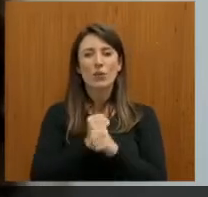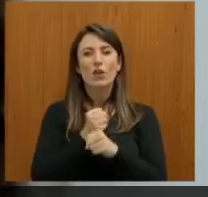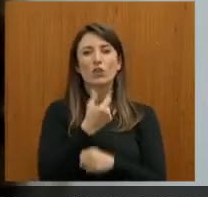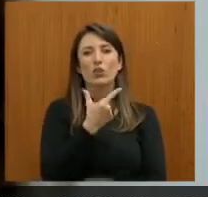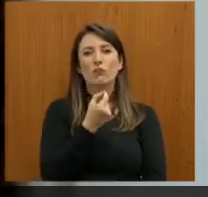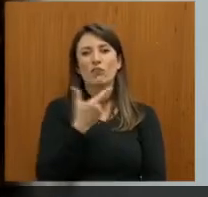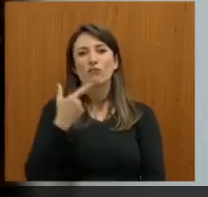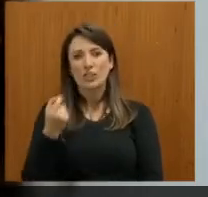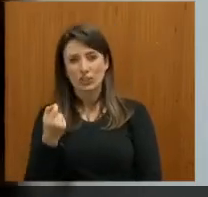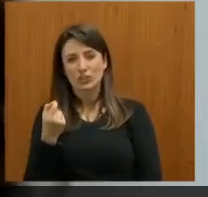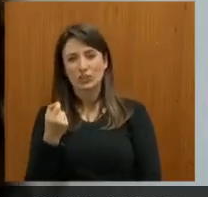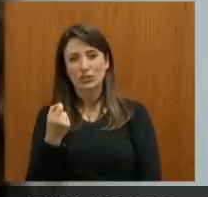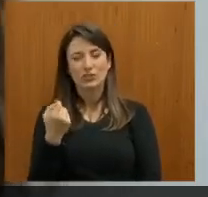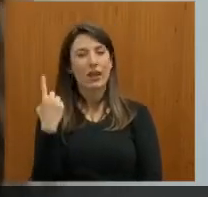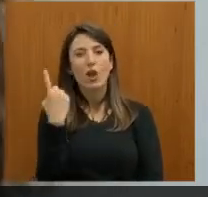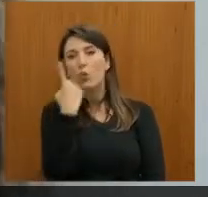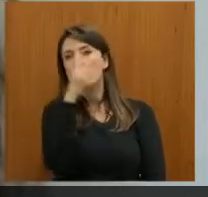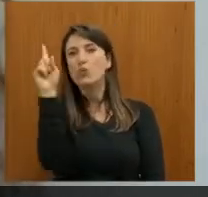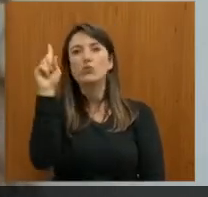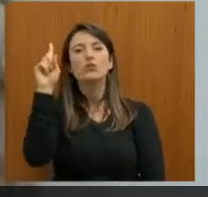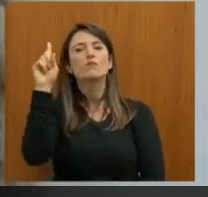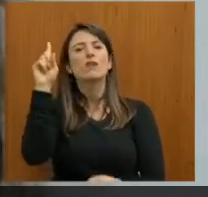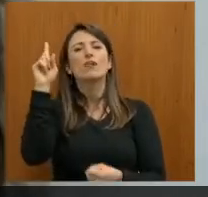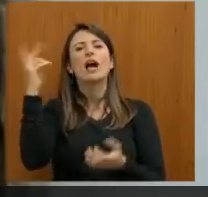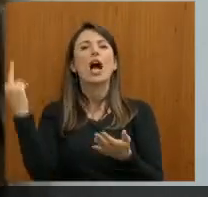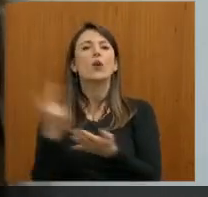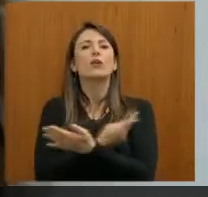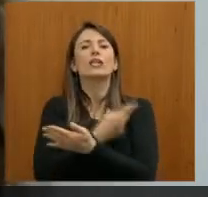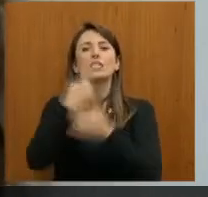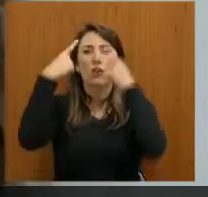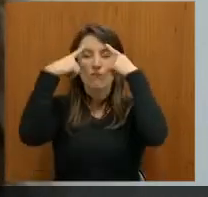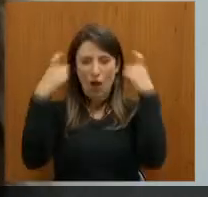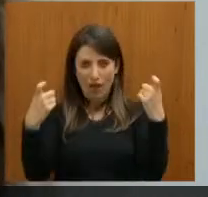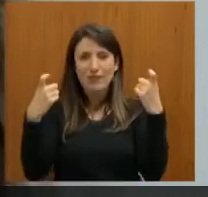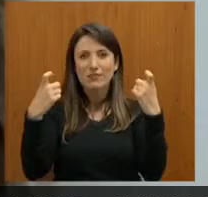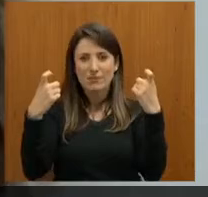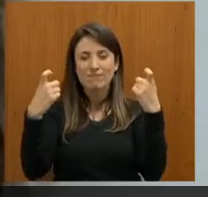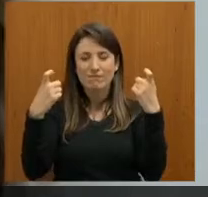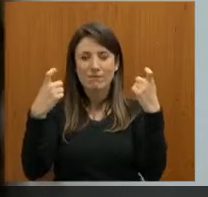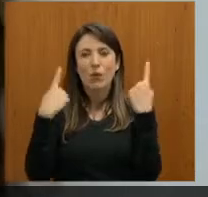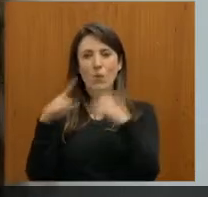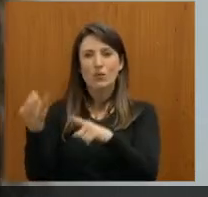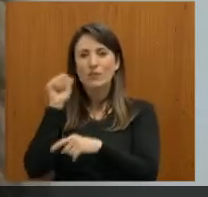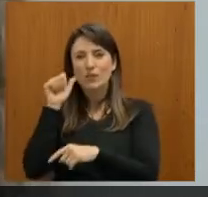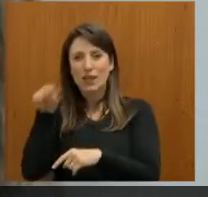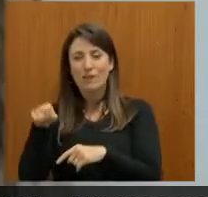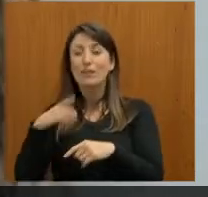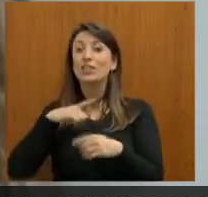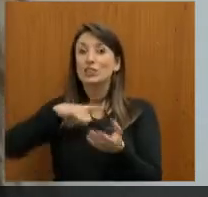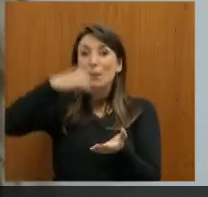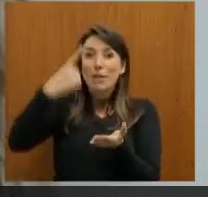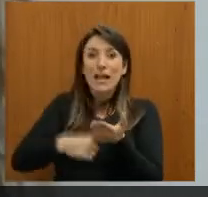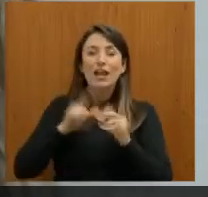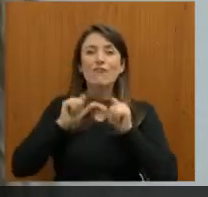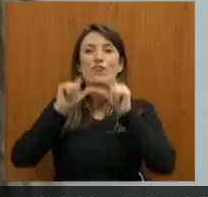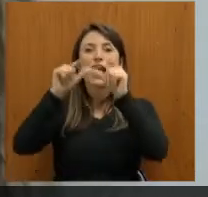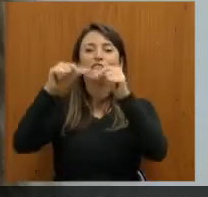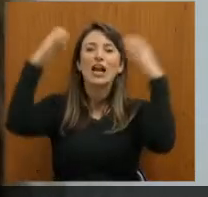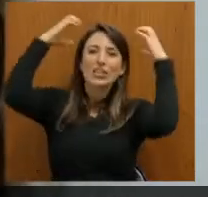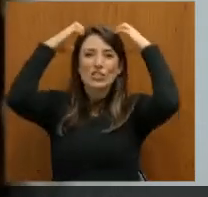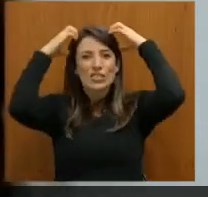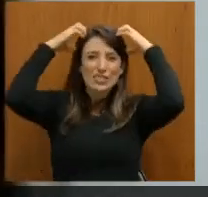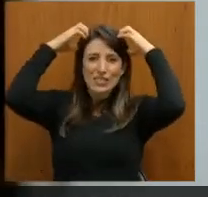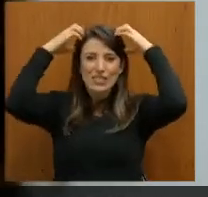nessa última violência e eles tinham uma viagem marcada a Disney no dia Dezesseis de Fevereiro